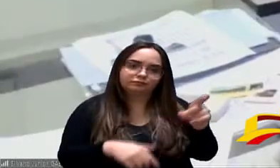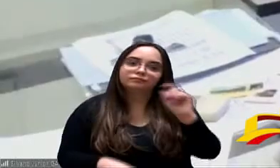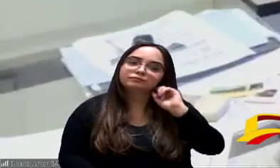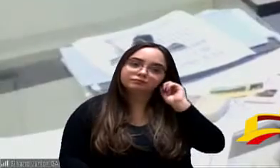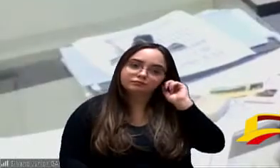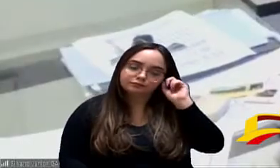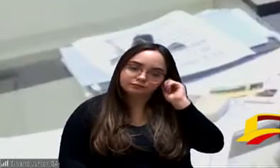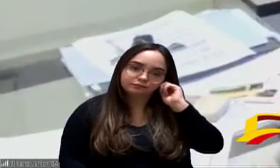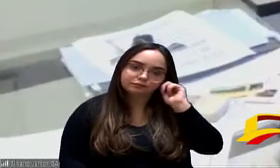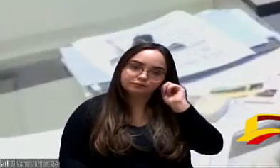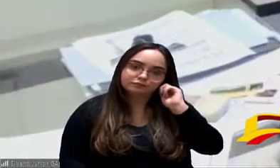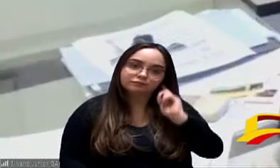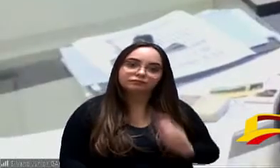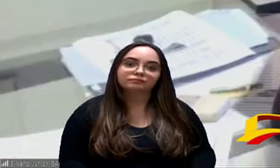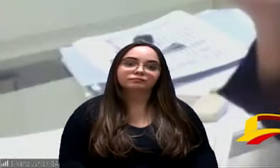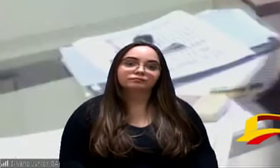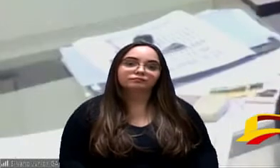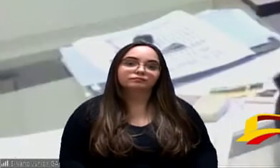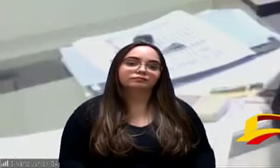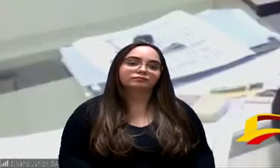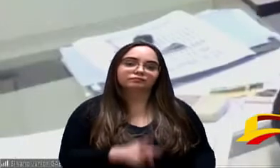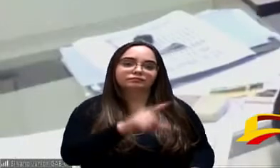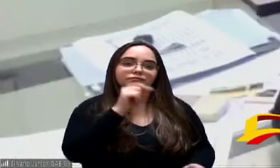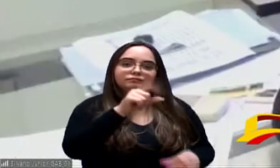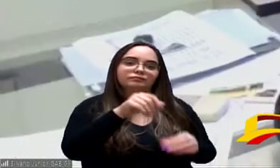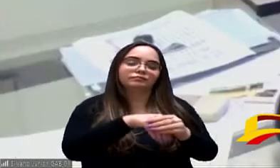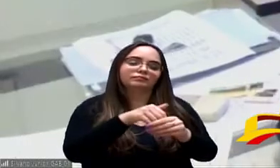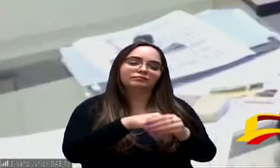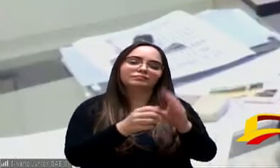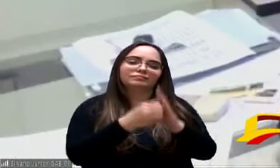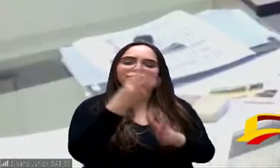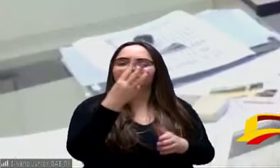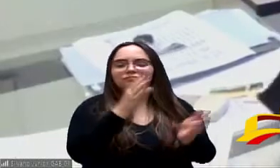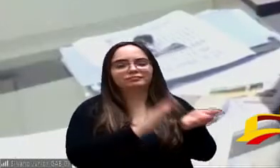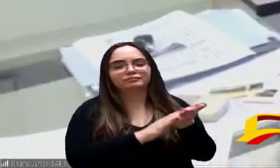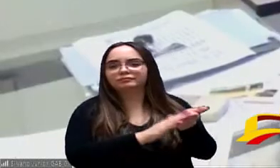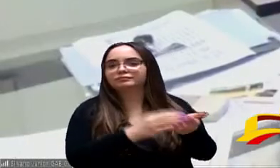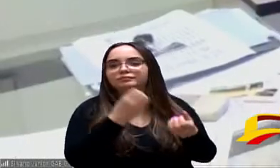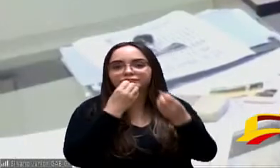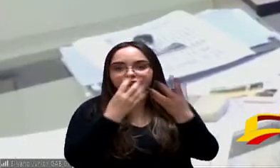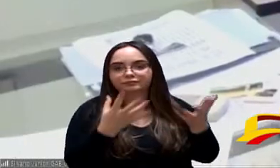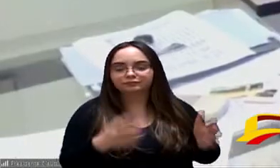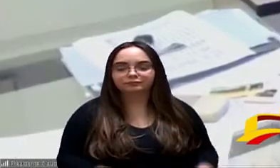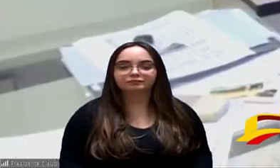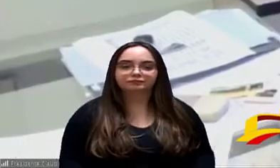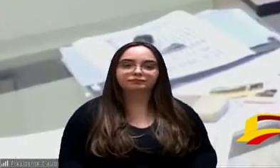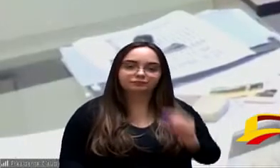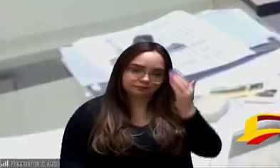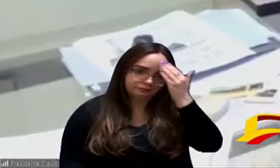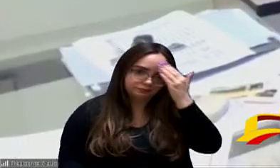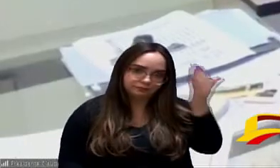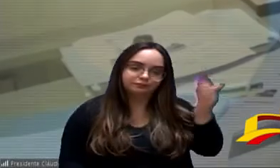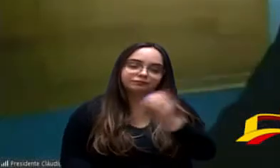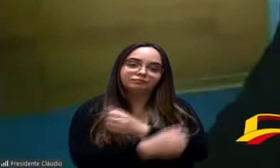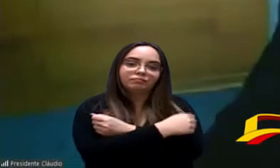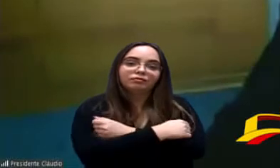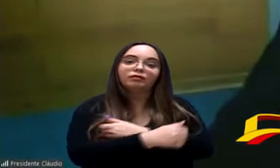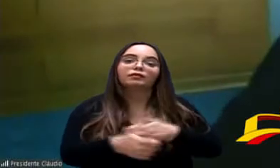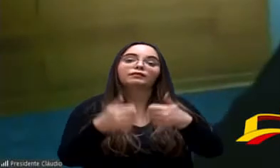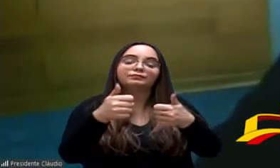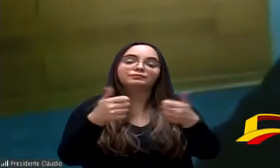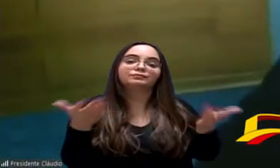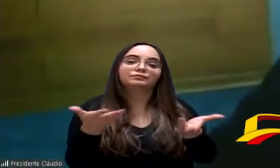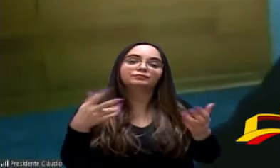Obrigado, você também, você... Você já foi eleito 3 vezes, senhor presidente. Parabéns pelo seu trabalho também. Obrigado, um abraço. Então,